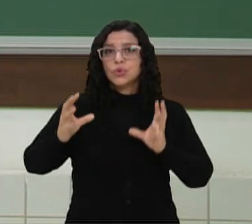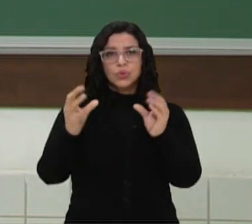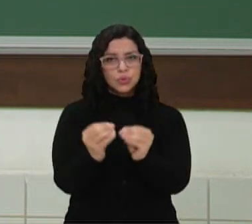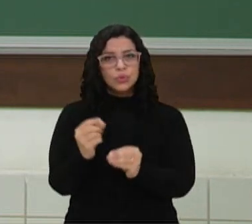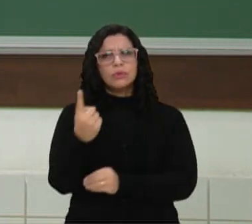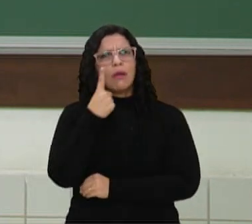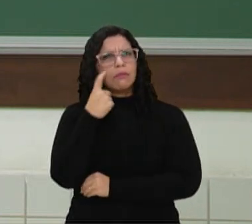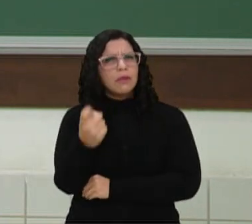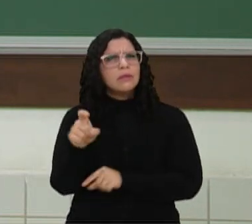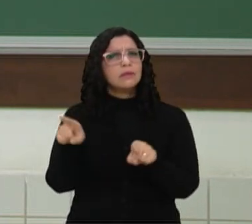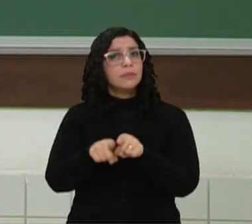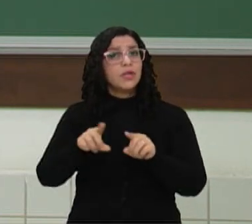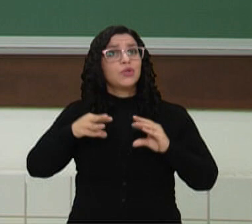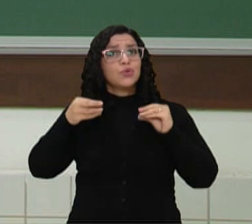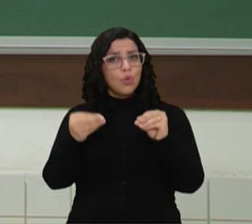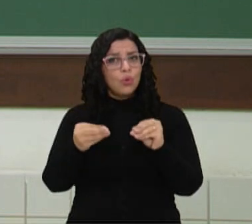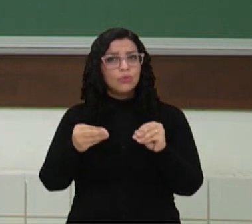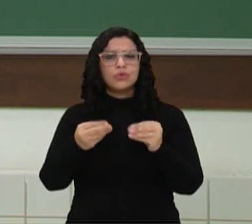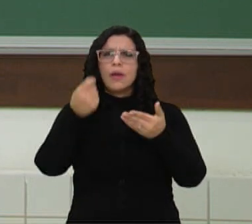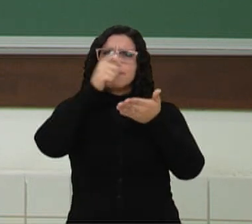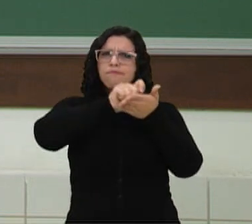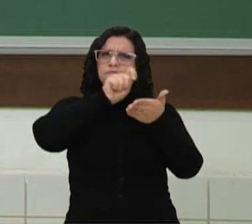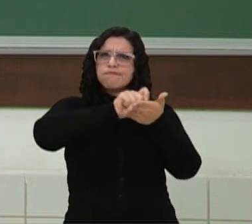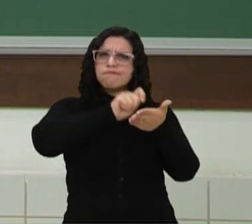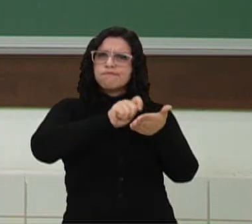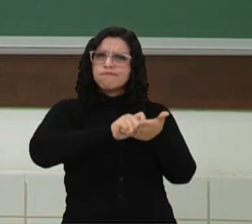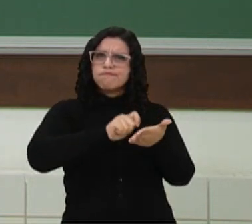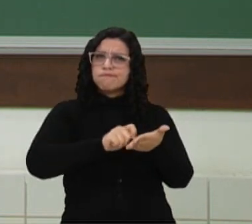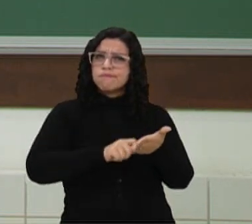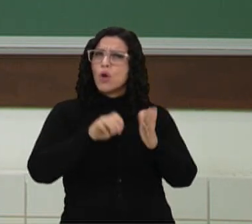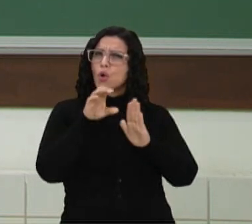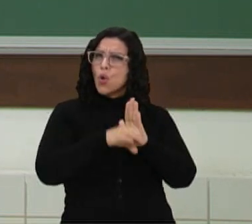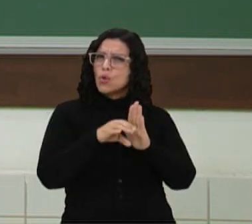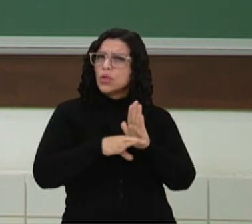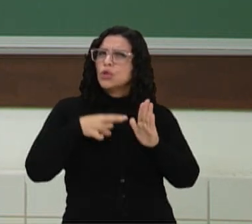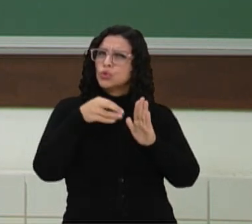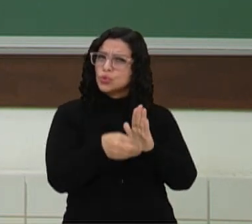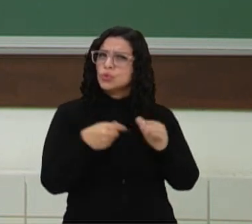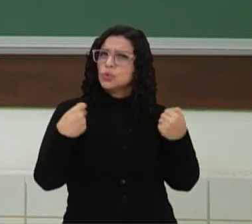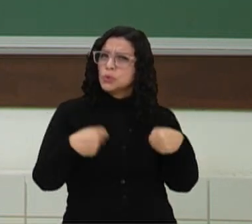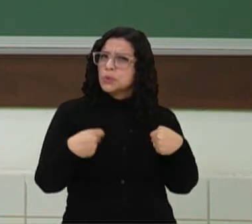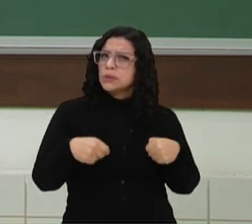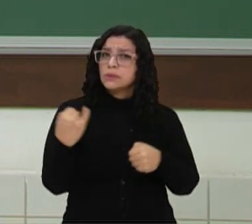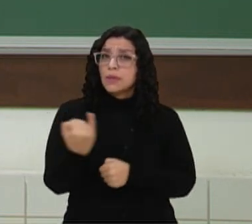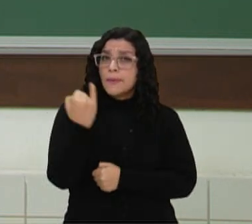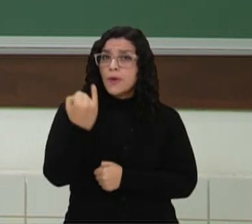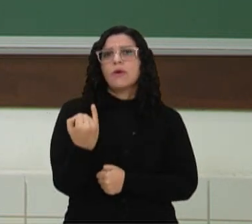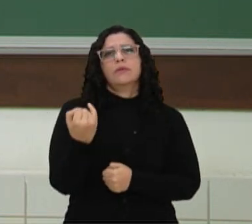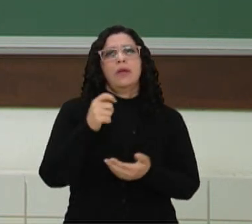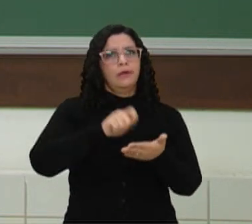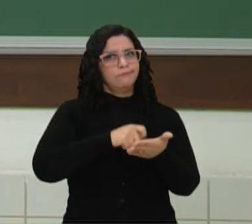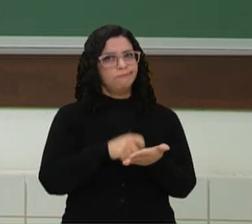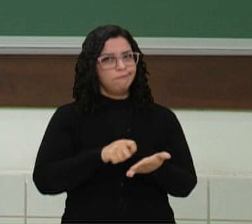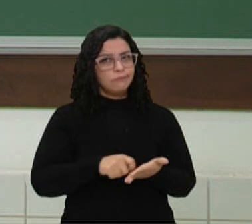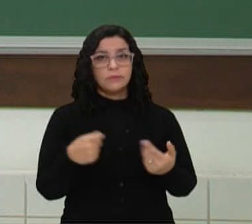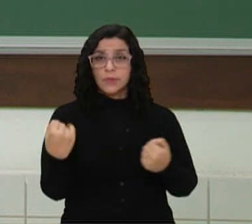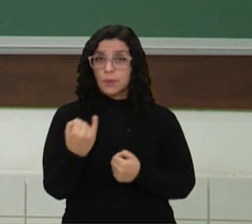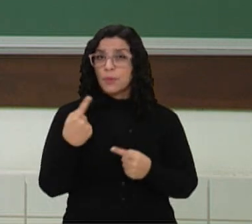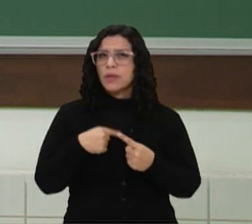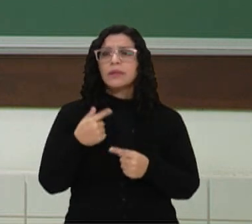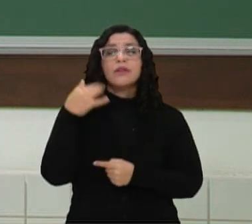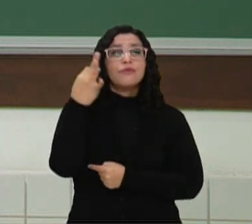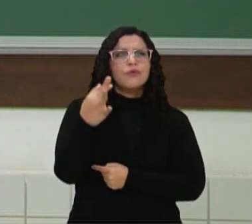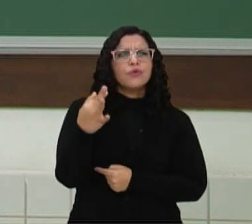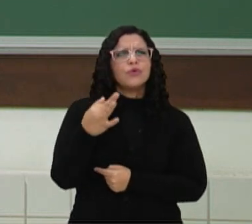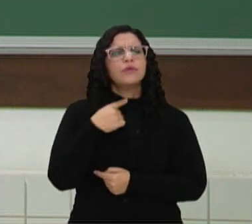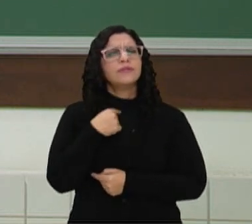muito interessante que todos registrem as explicações, os conceitos, tudo que você julgar importante no seu caderno, para uma